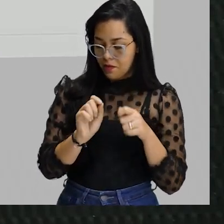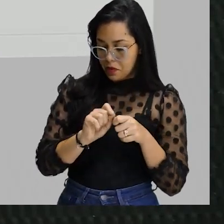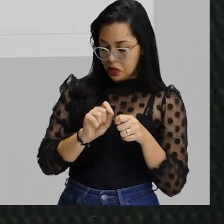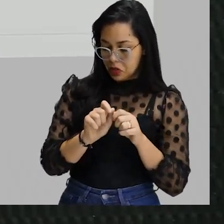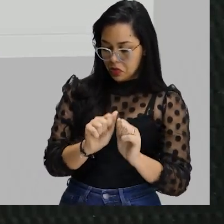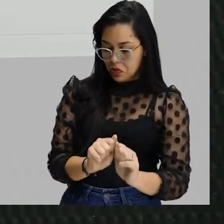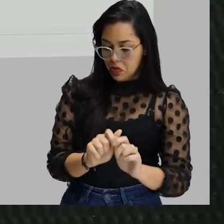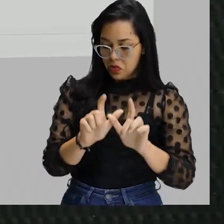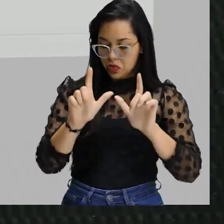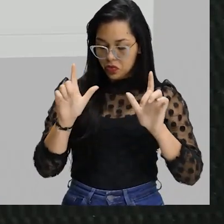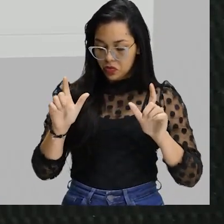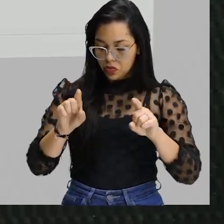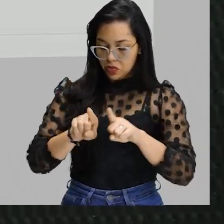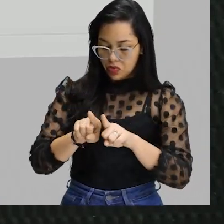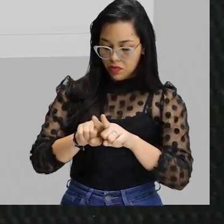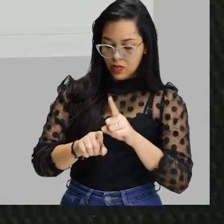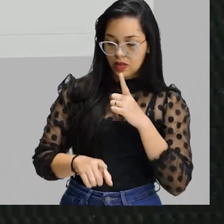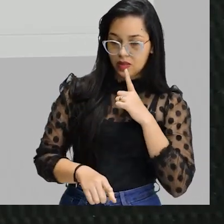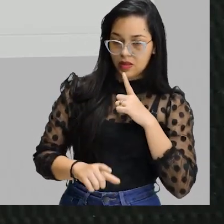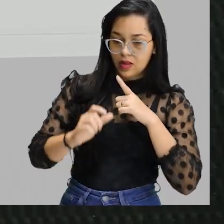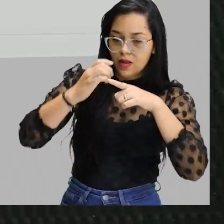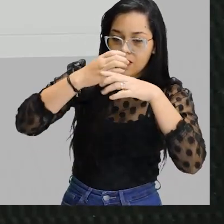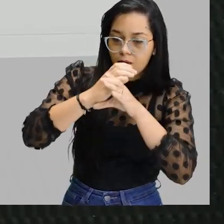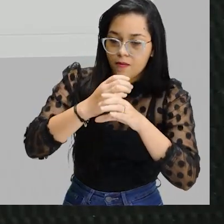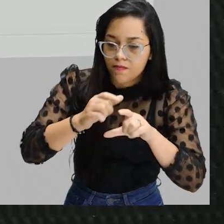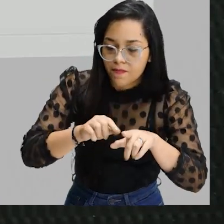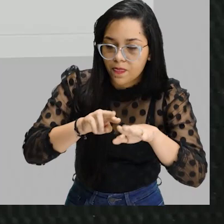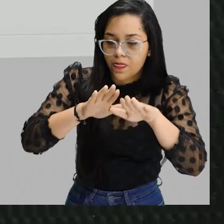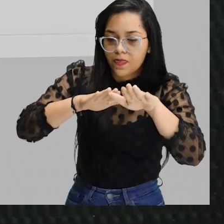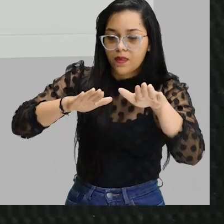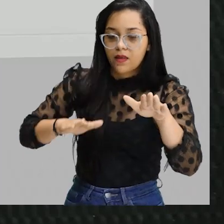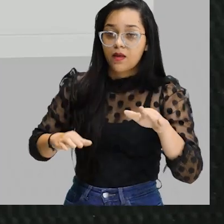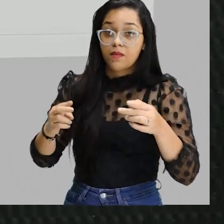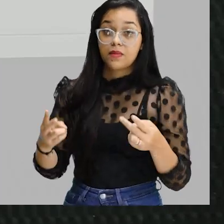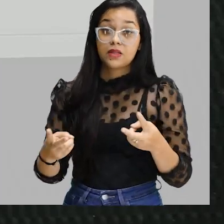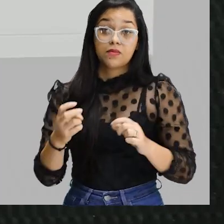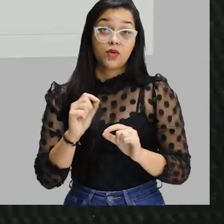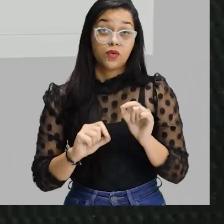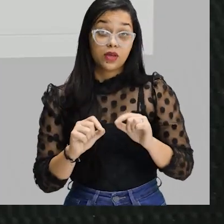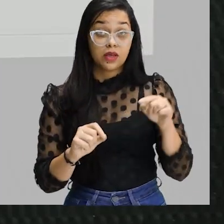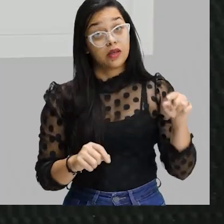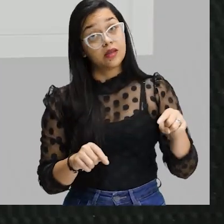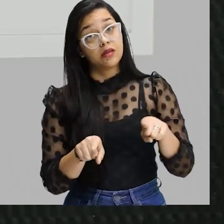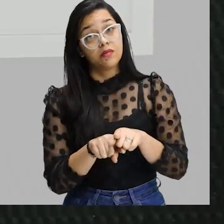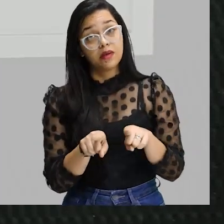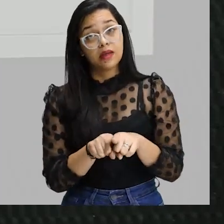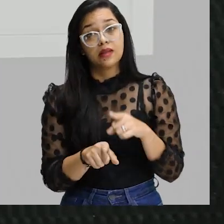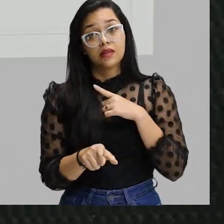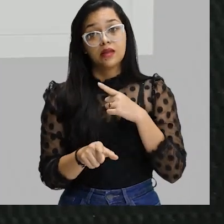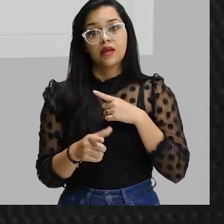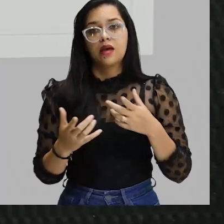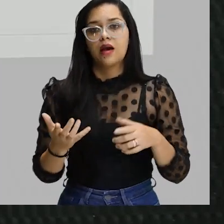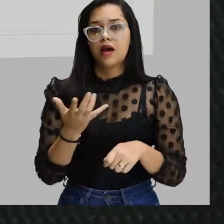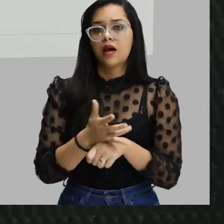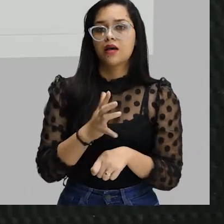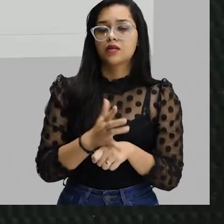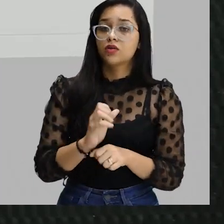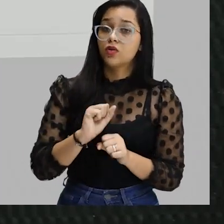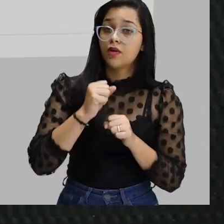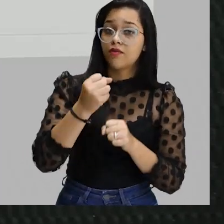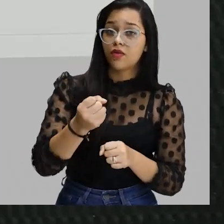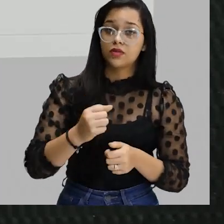um zoom, né, colocar um microscópio, nós vamos observar que lá tem a ação de uma